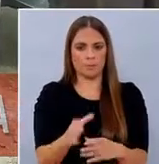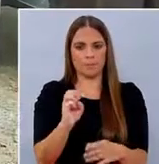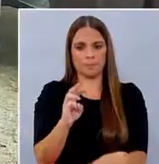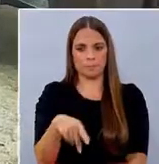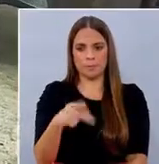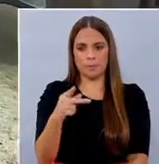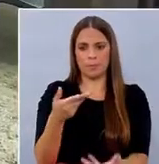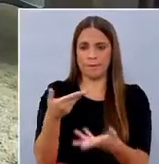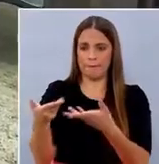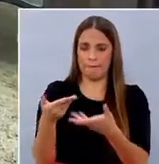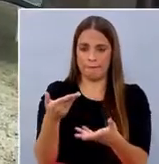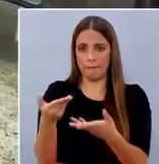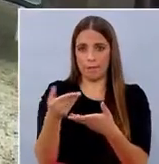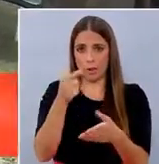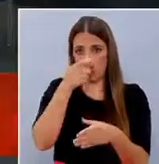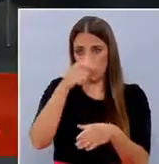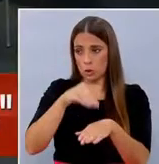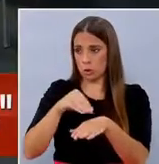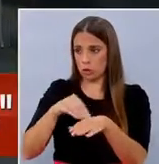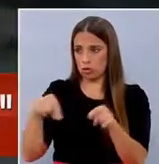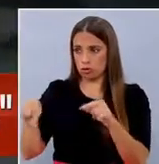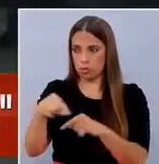CMTV falou com testemunhas.